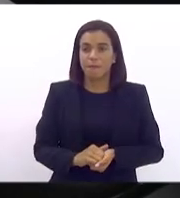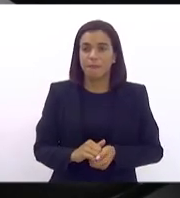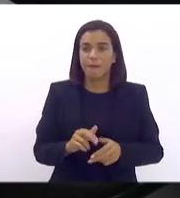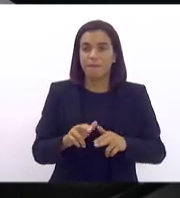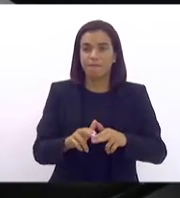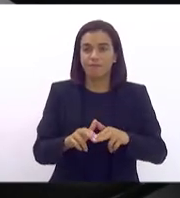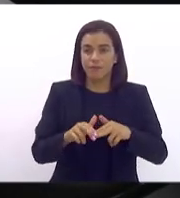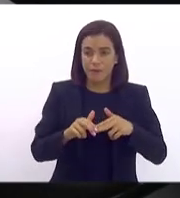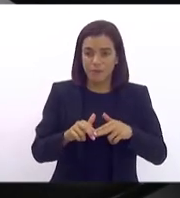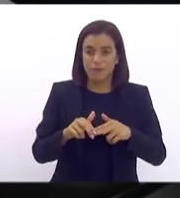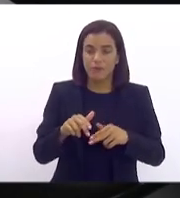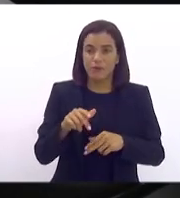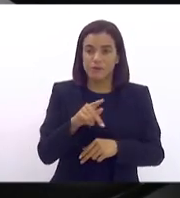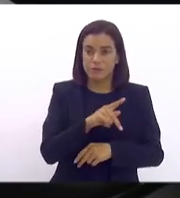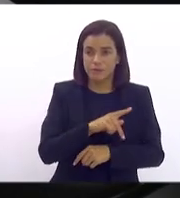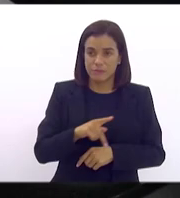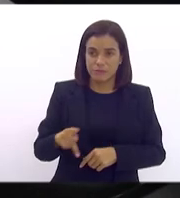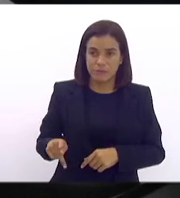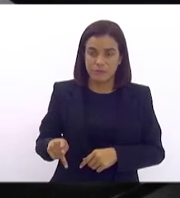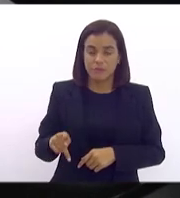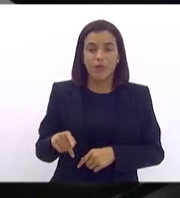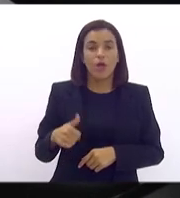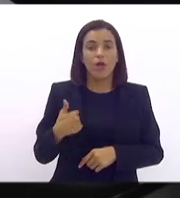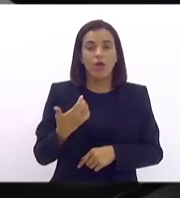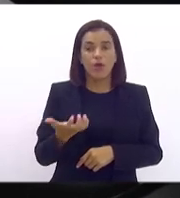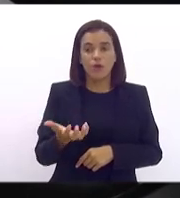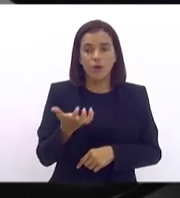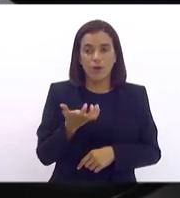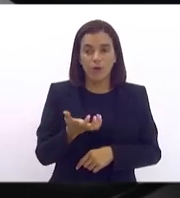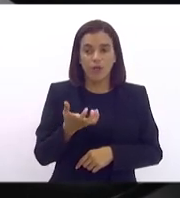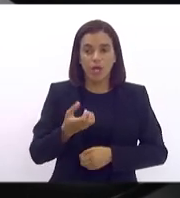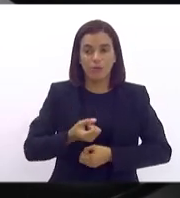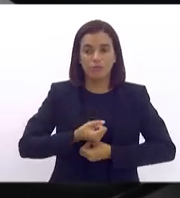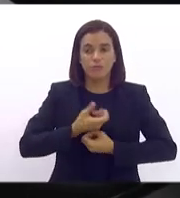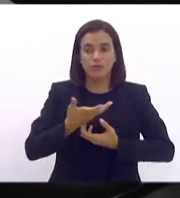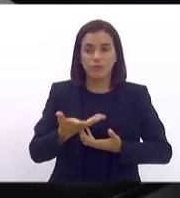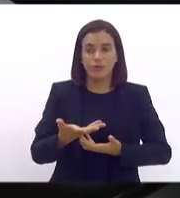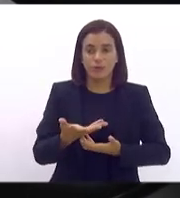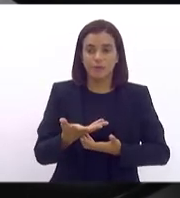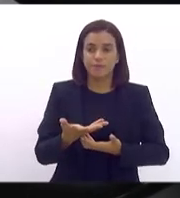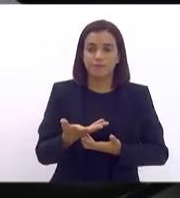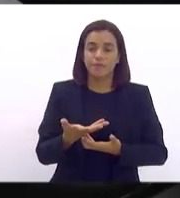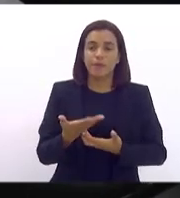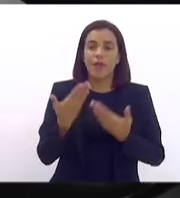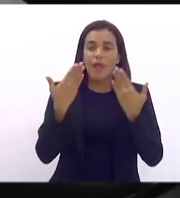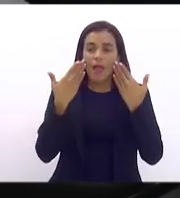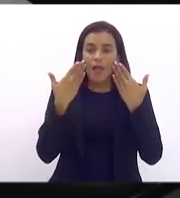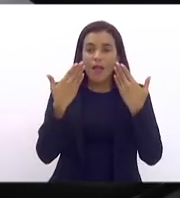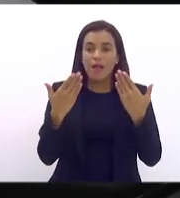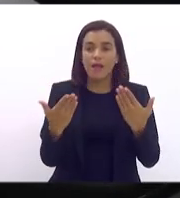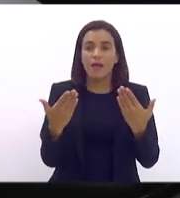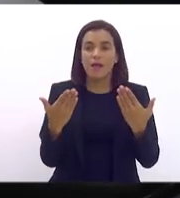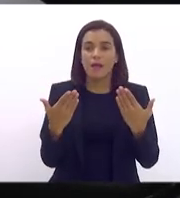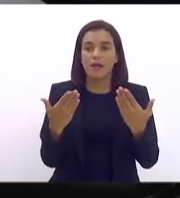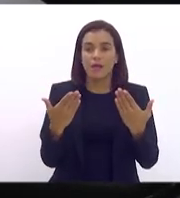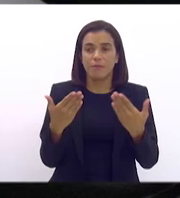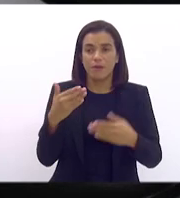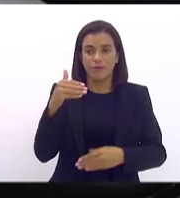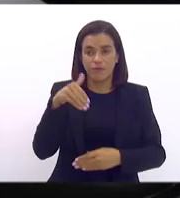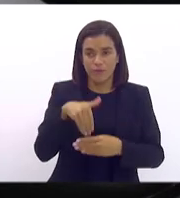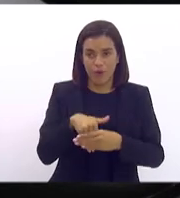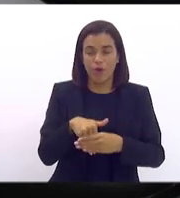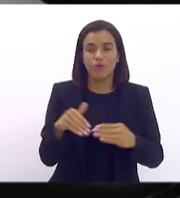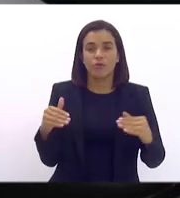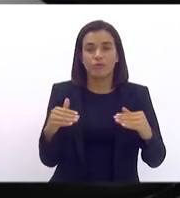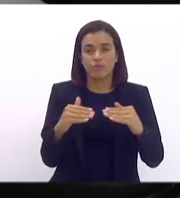isso, presidenta, queria me manifestar no sentido de apresentar voto